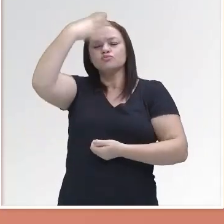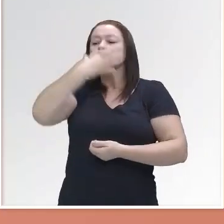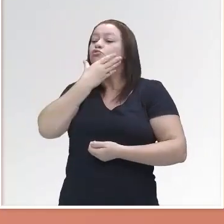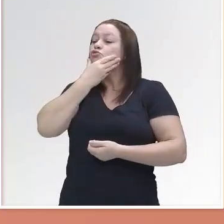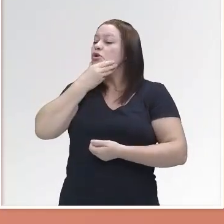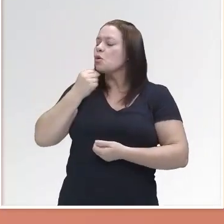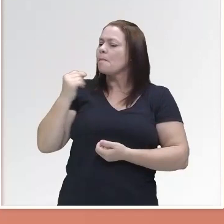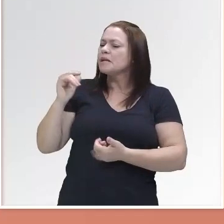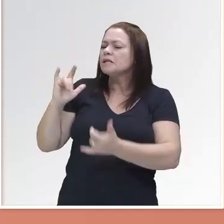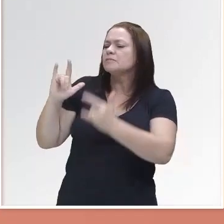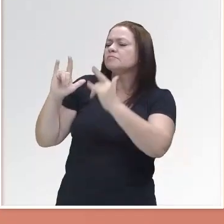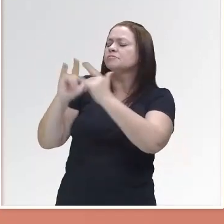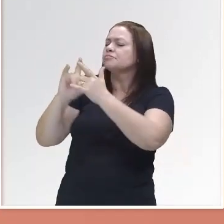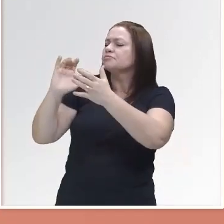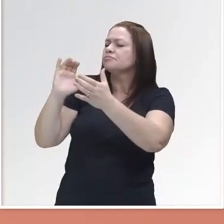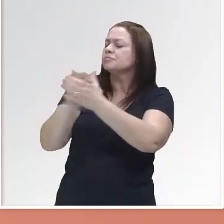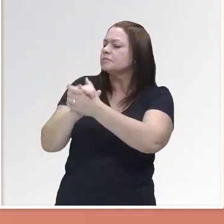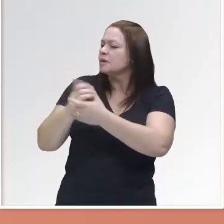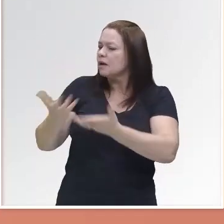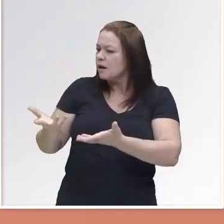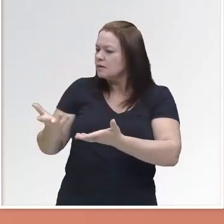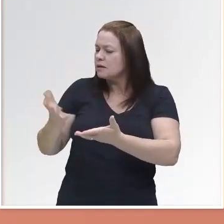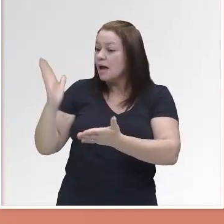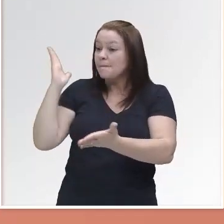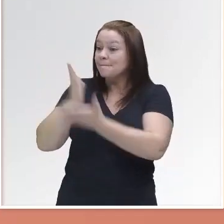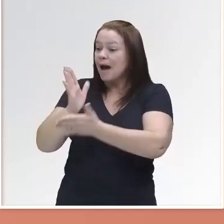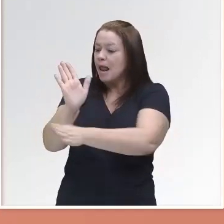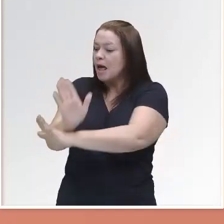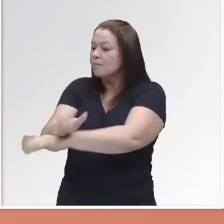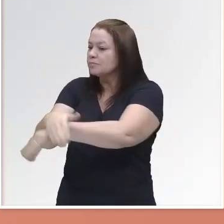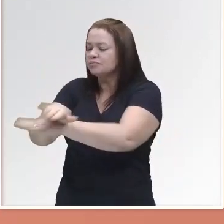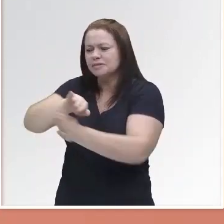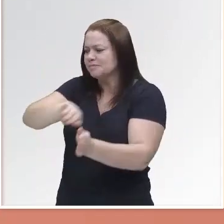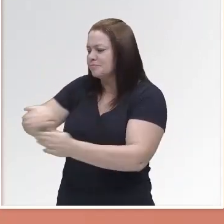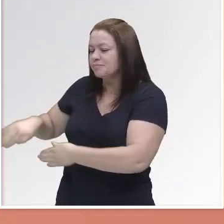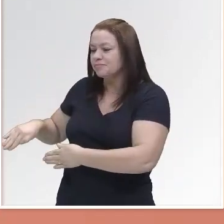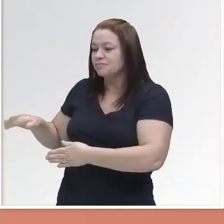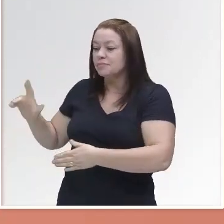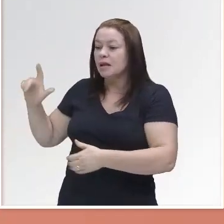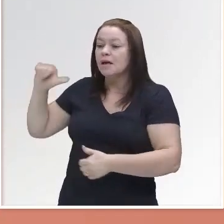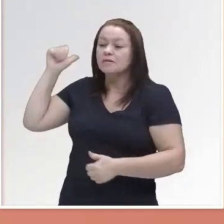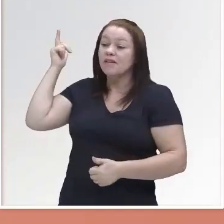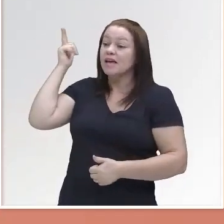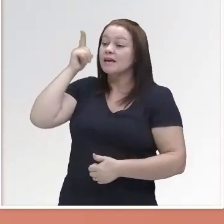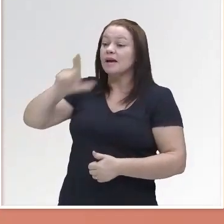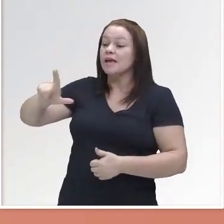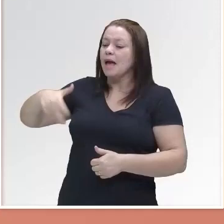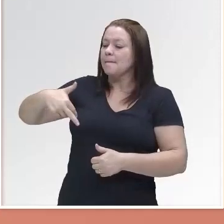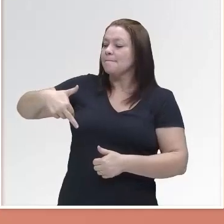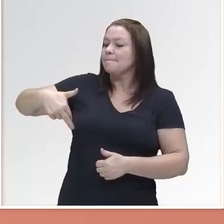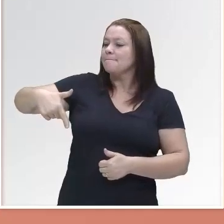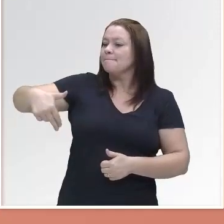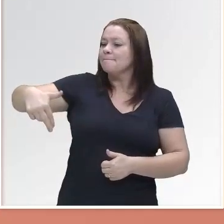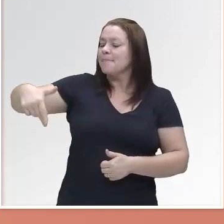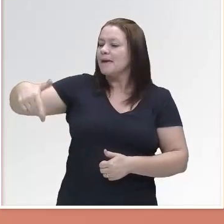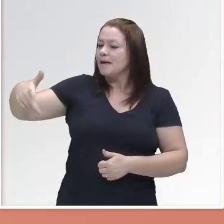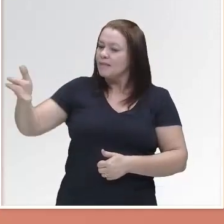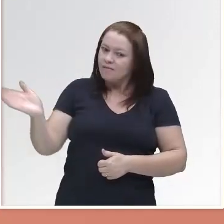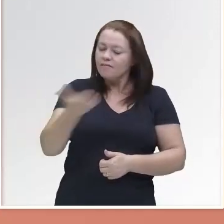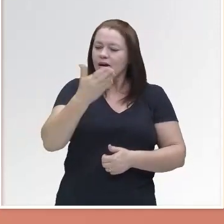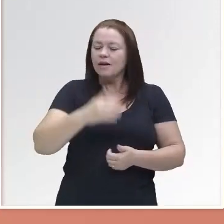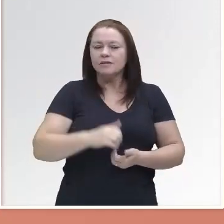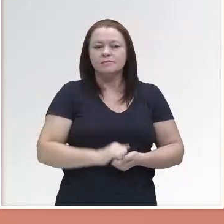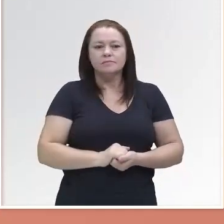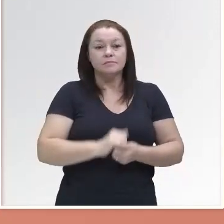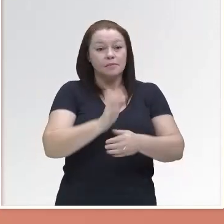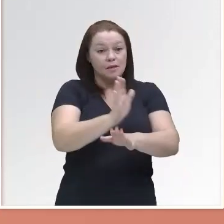príncipe e deixasse de ter caudas e tivesse pernas. E ela aceitou, não é mesmo? E